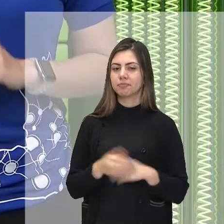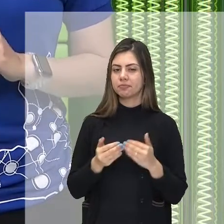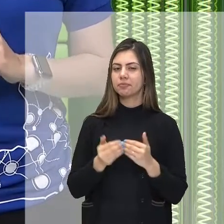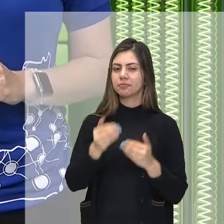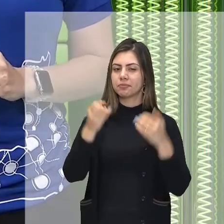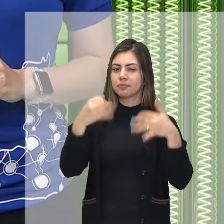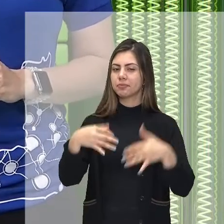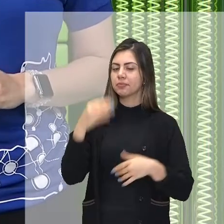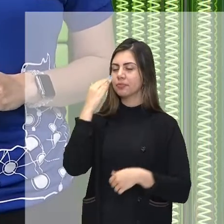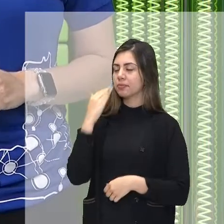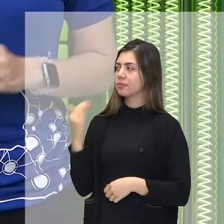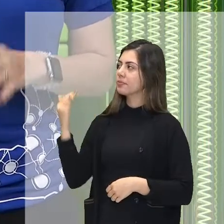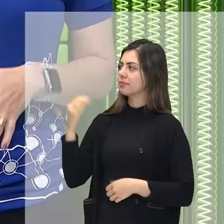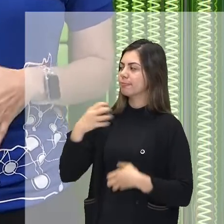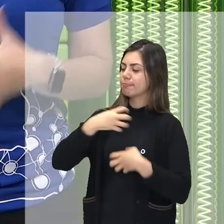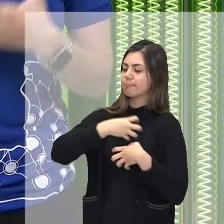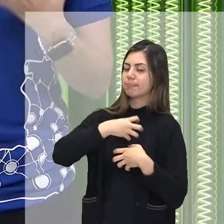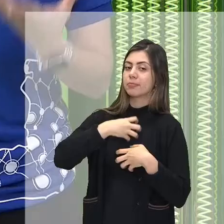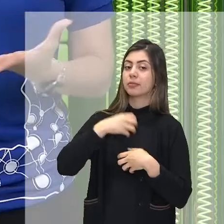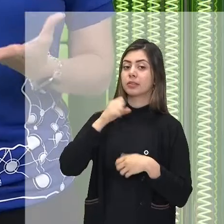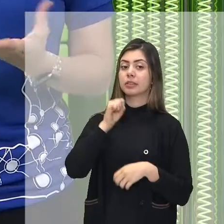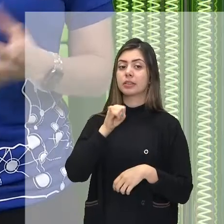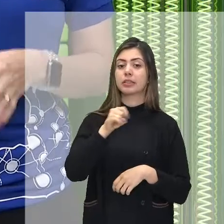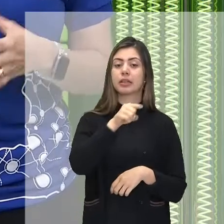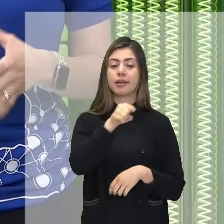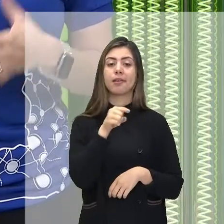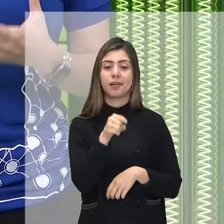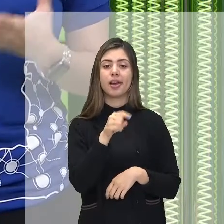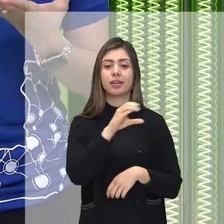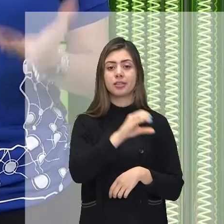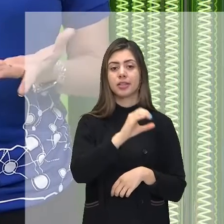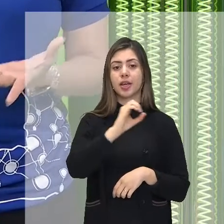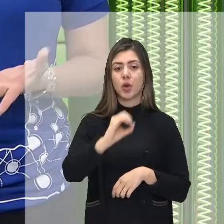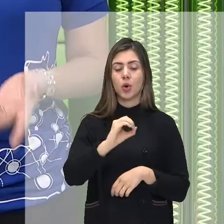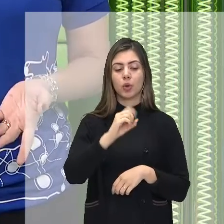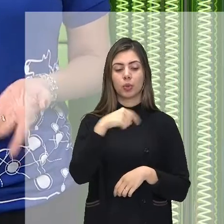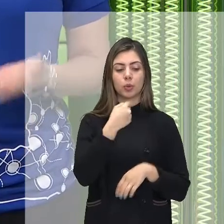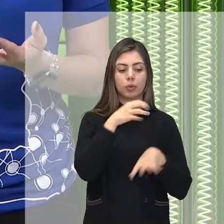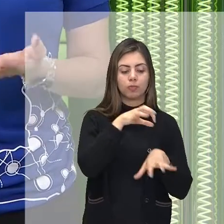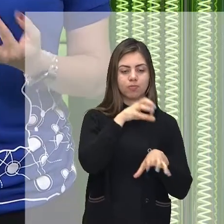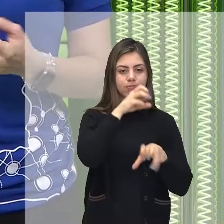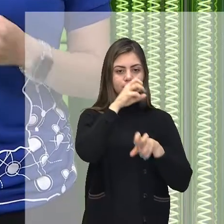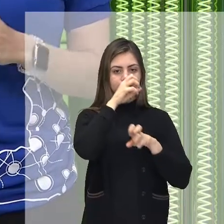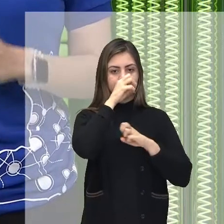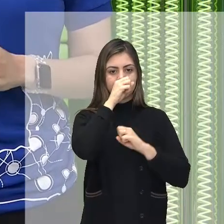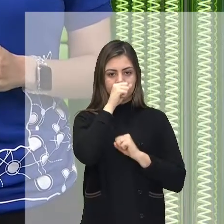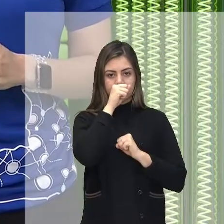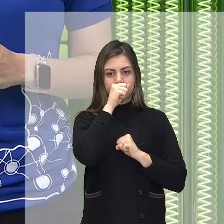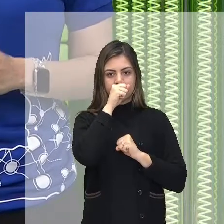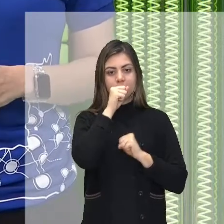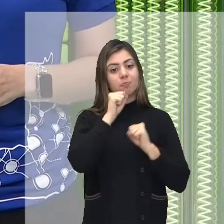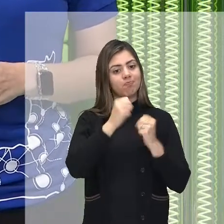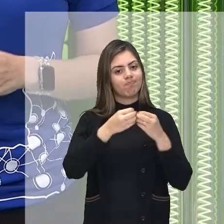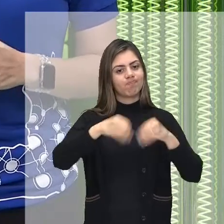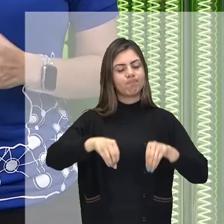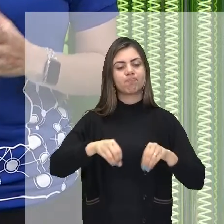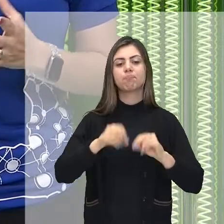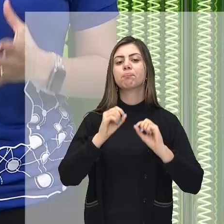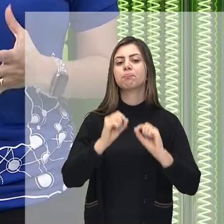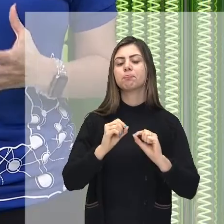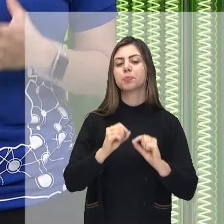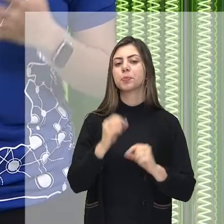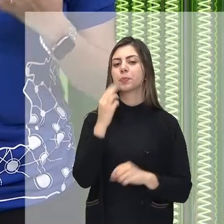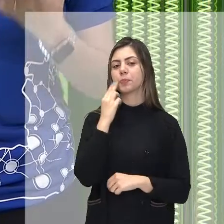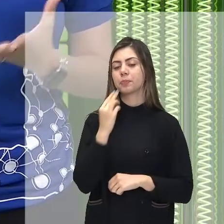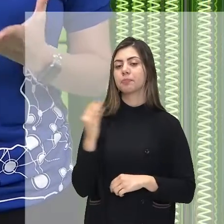nos sintomas da inalação, da intoxicação por monóxido de carbono. Então, se